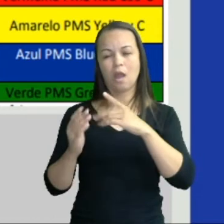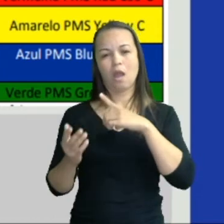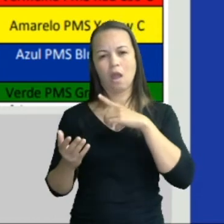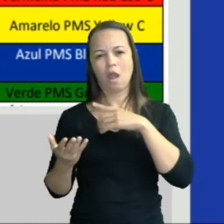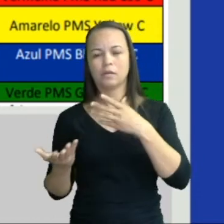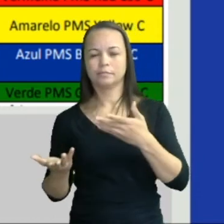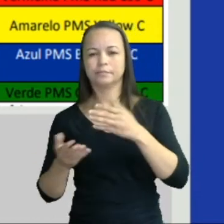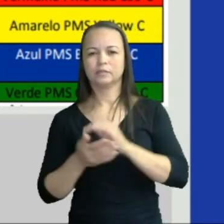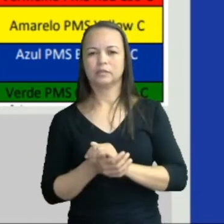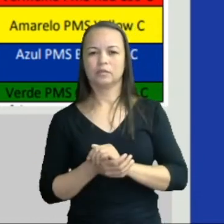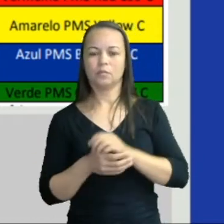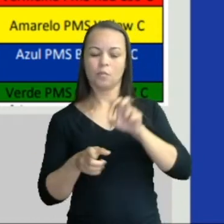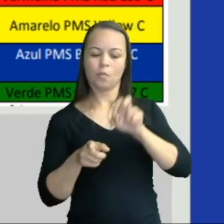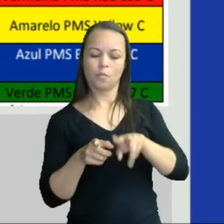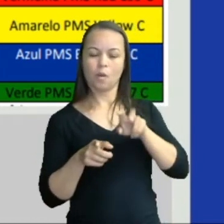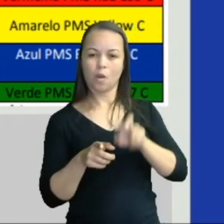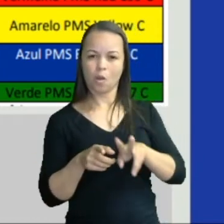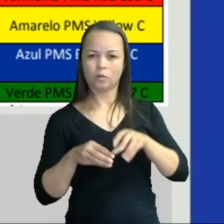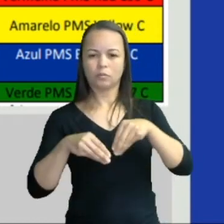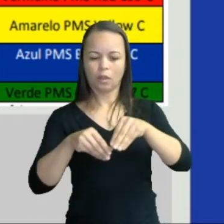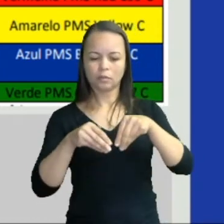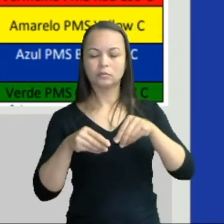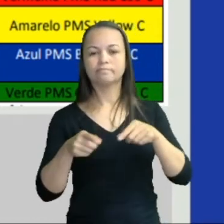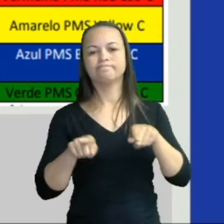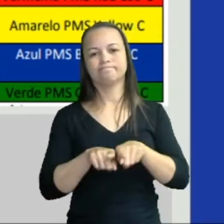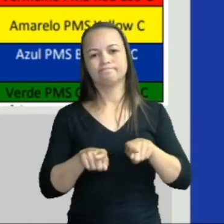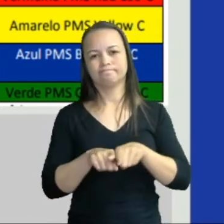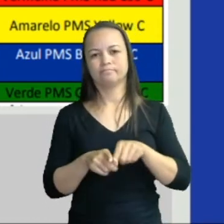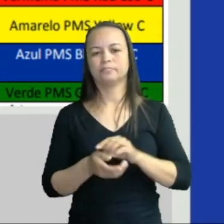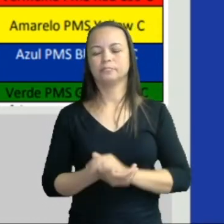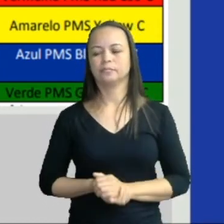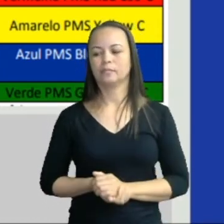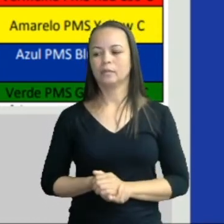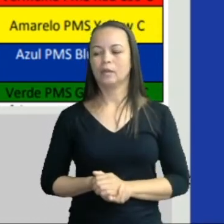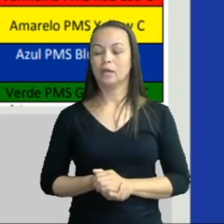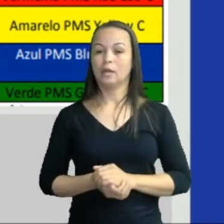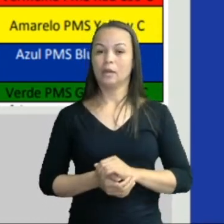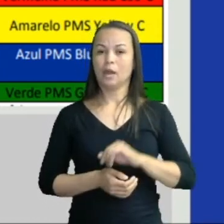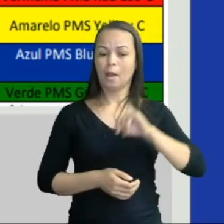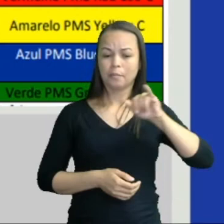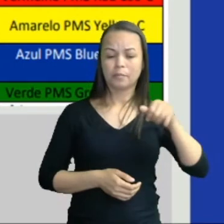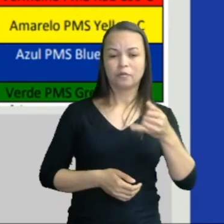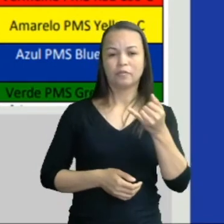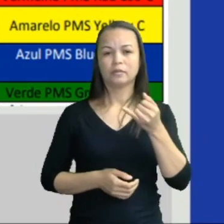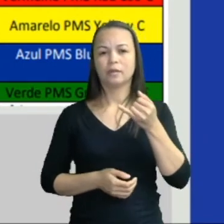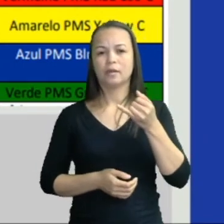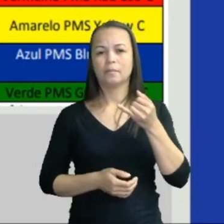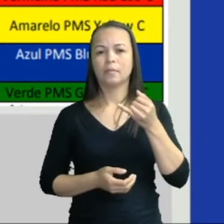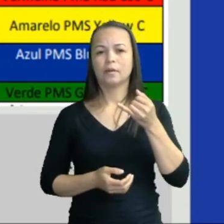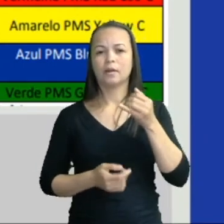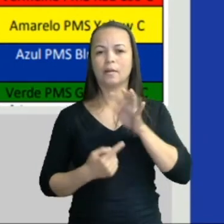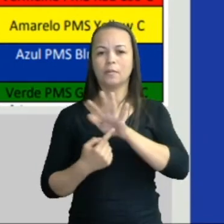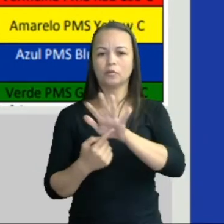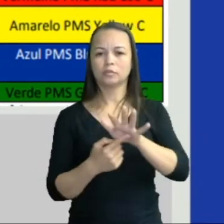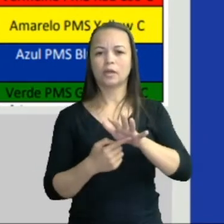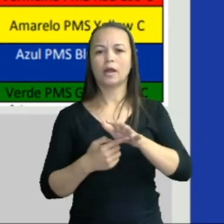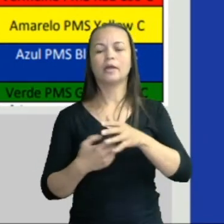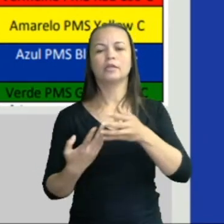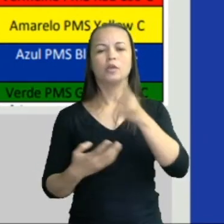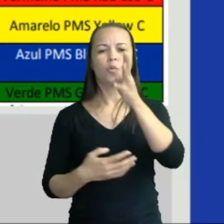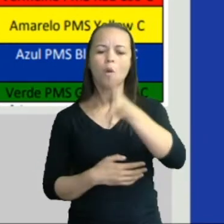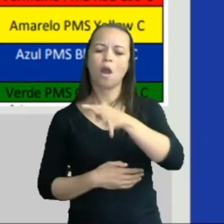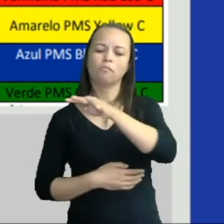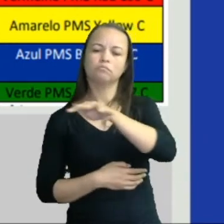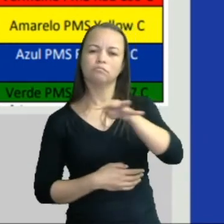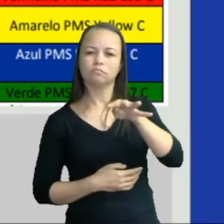solo por agrotóxicos. E aí aproveitei para trazer aí uma tabela que mostra a